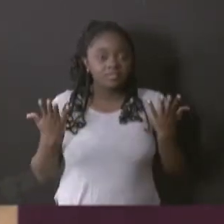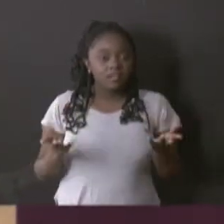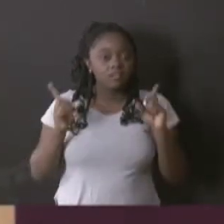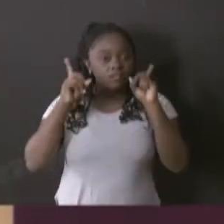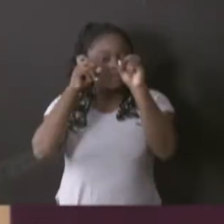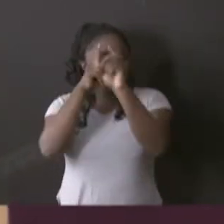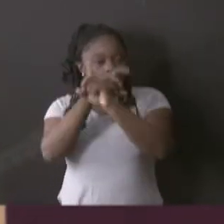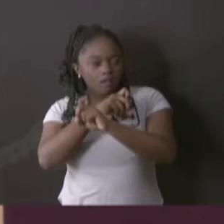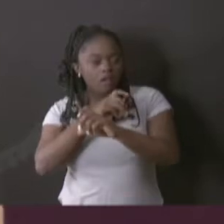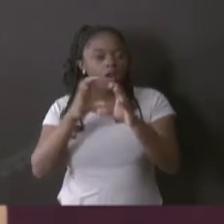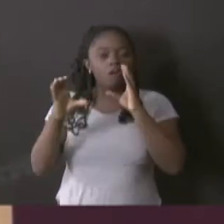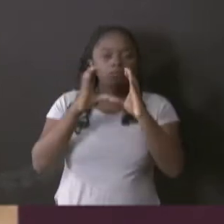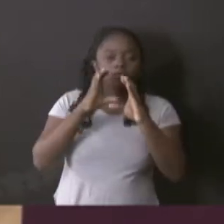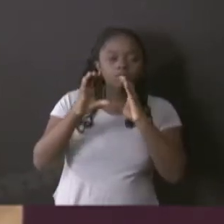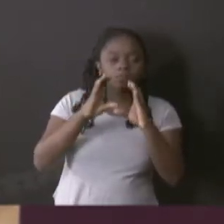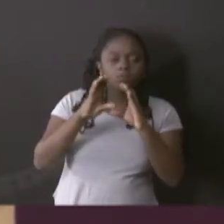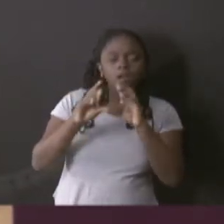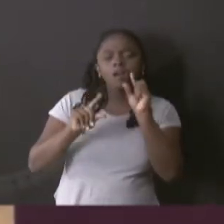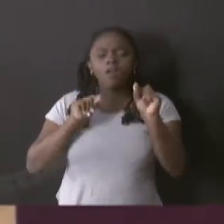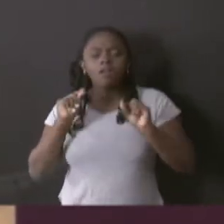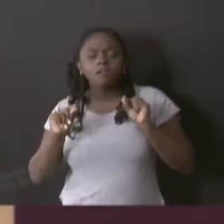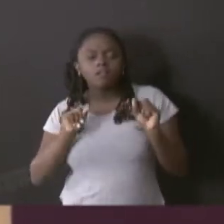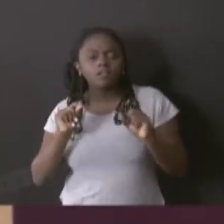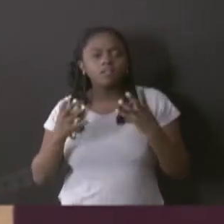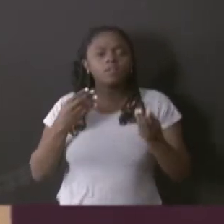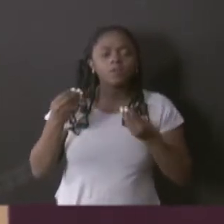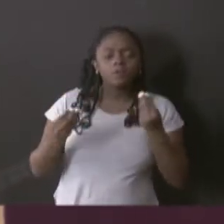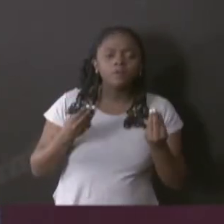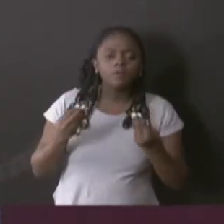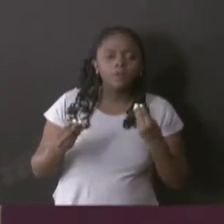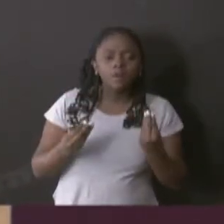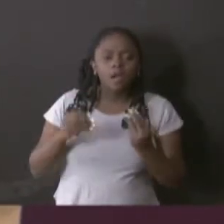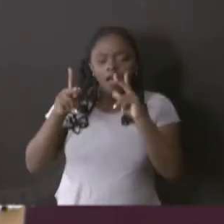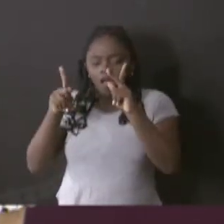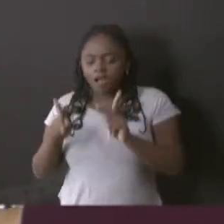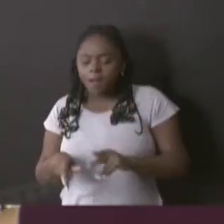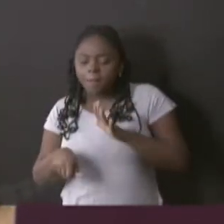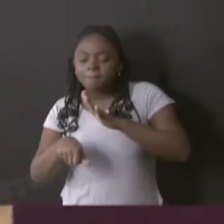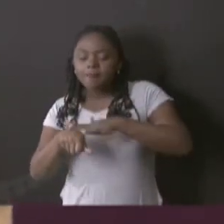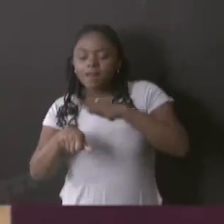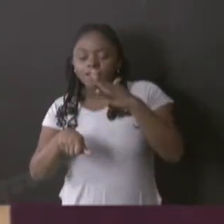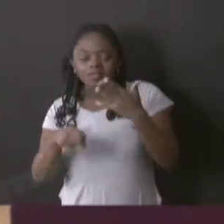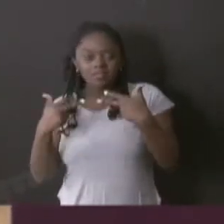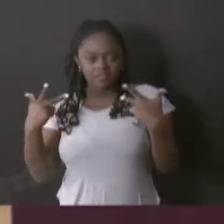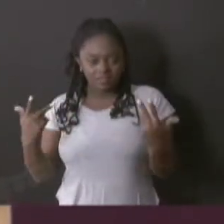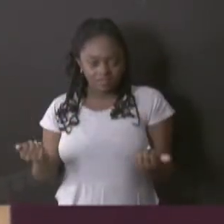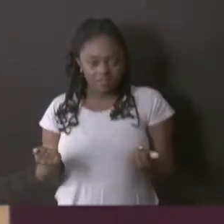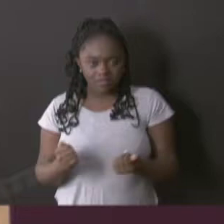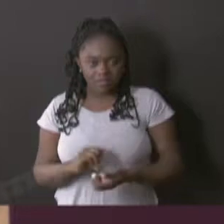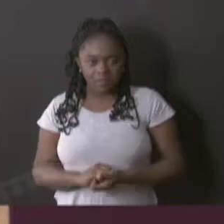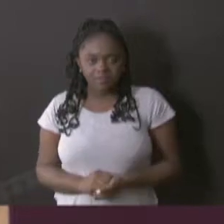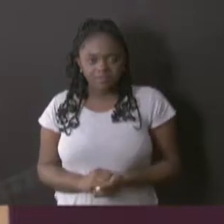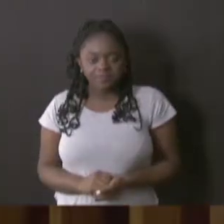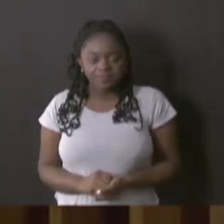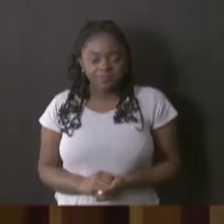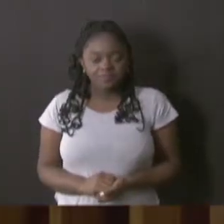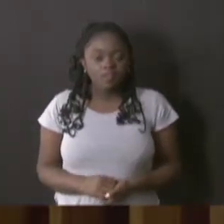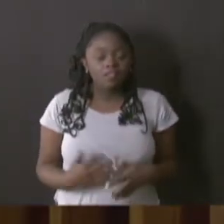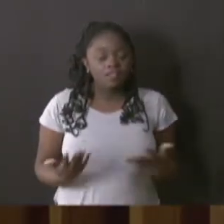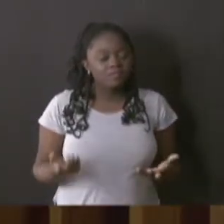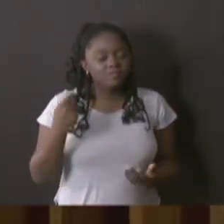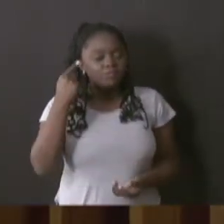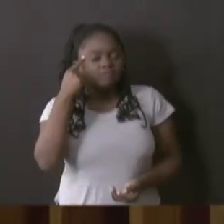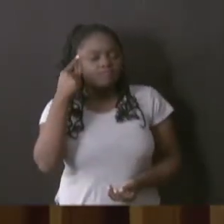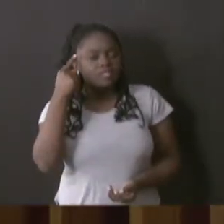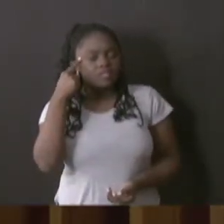comunicação? Não é? Então, o que, que é? Né? Ele tem mais alguma coisa? Né? Tatiana, eu estou pensando,